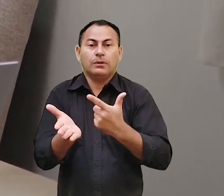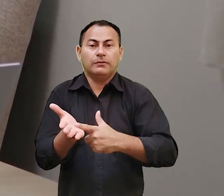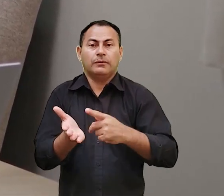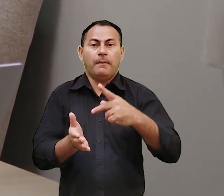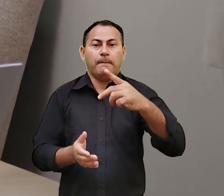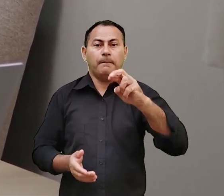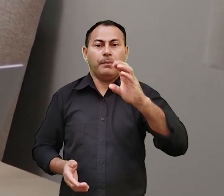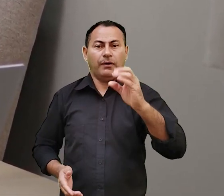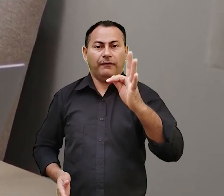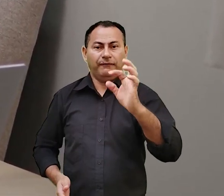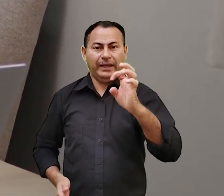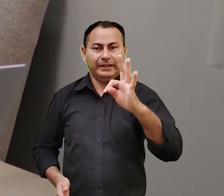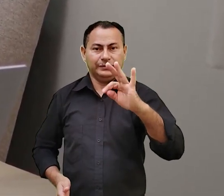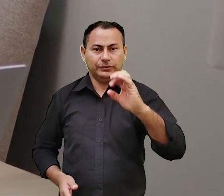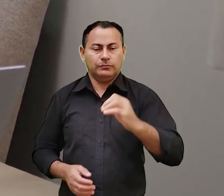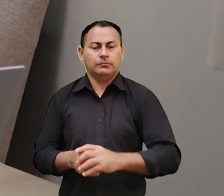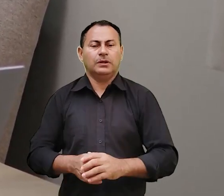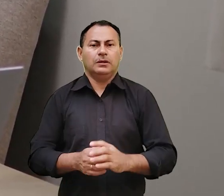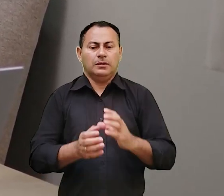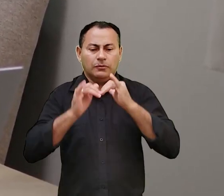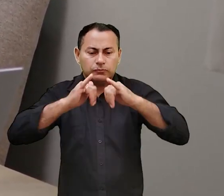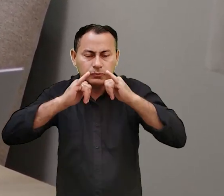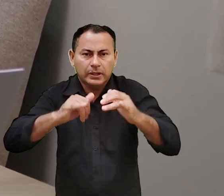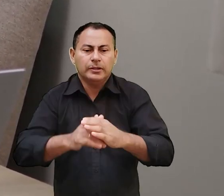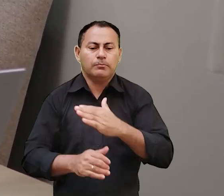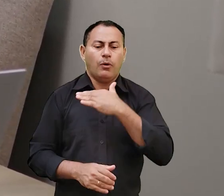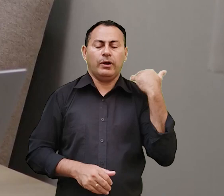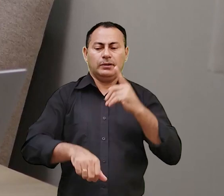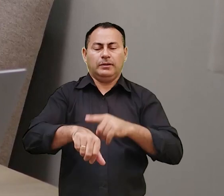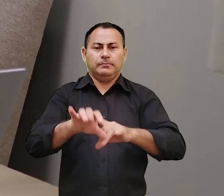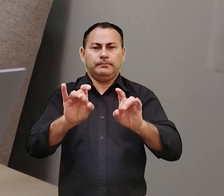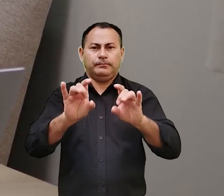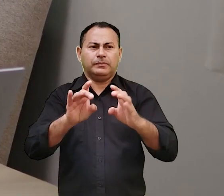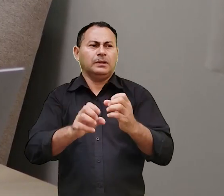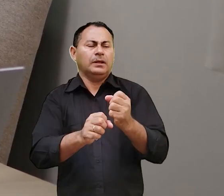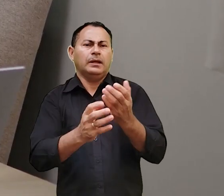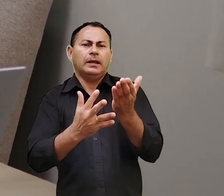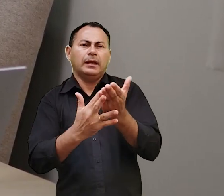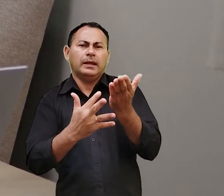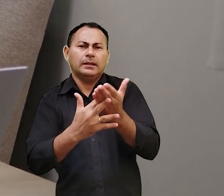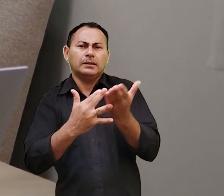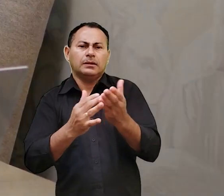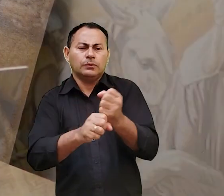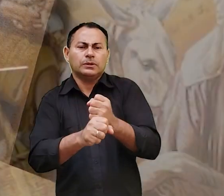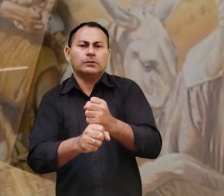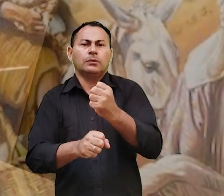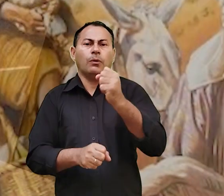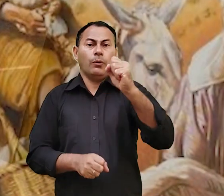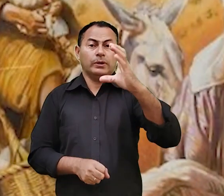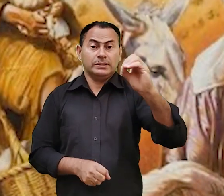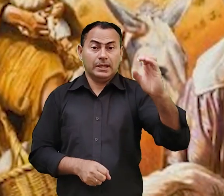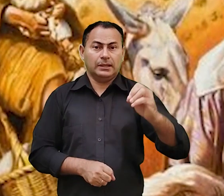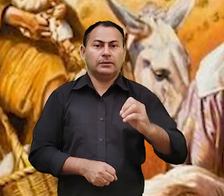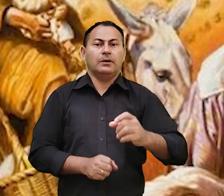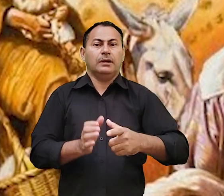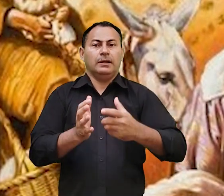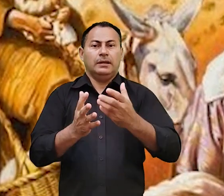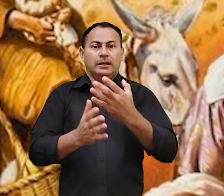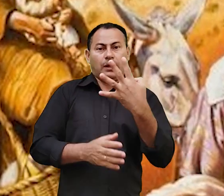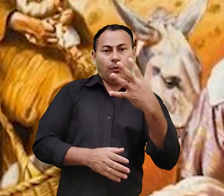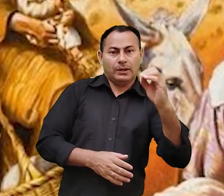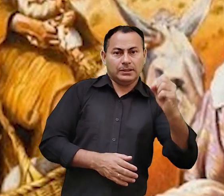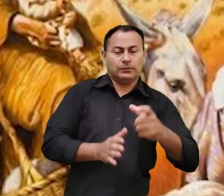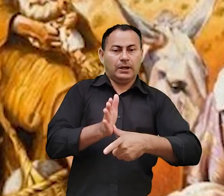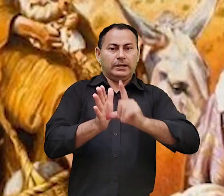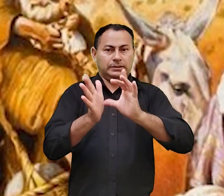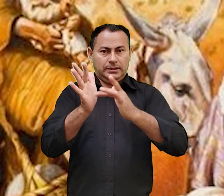proféticos pregaram e morreram em um período específico da história dos hebreus, entre 800 e 400 a.C. Este foi